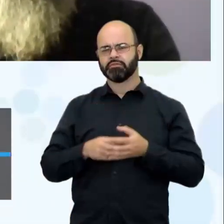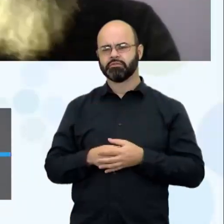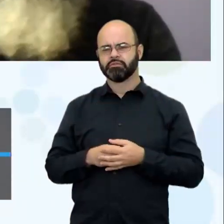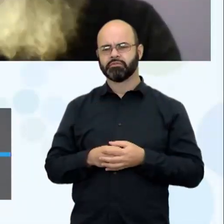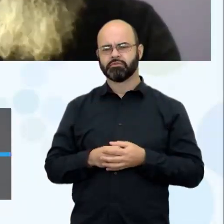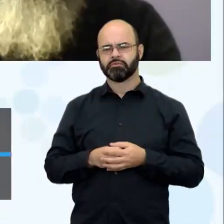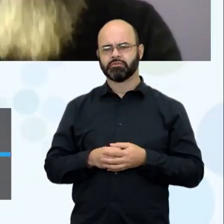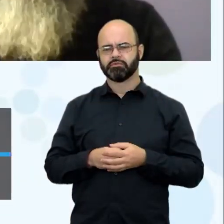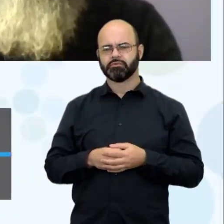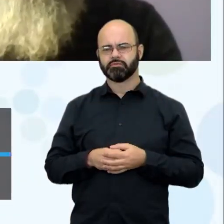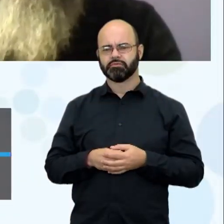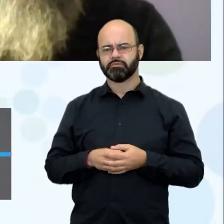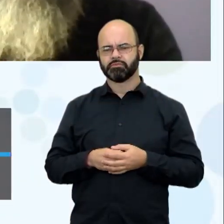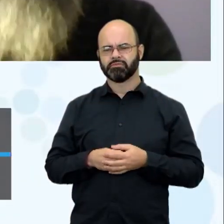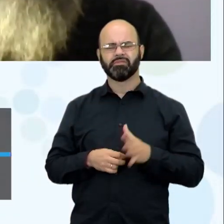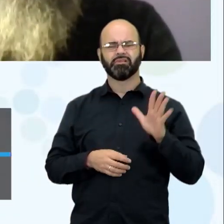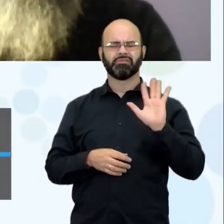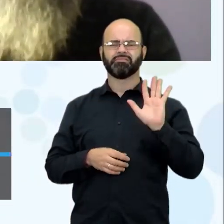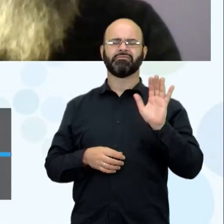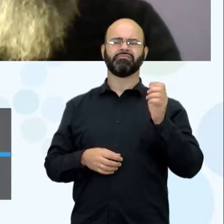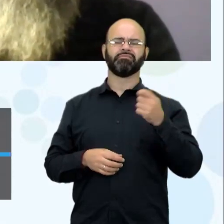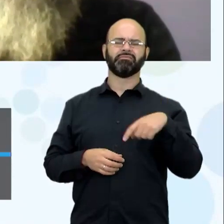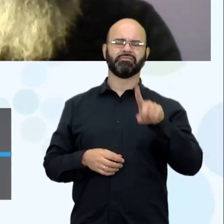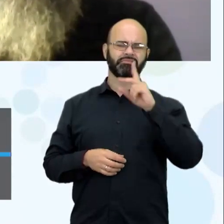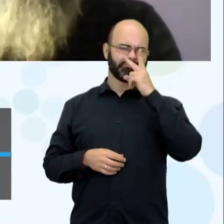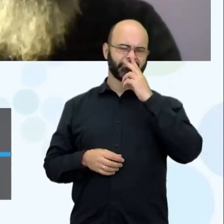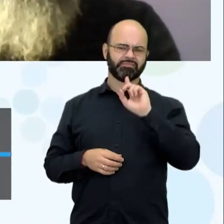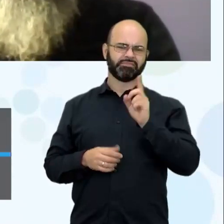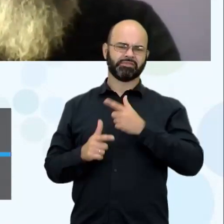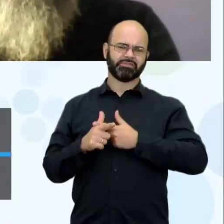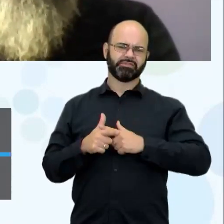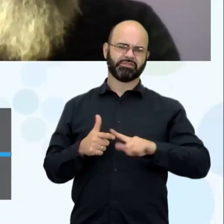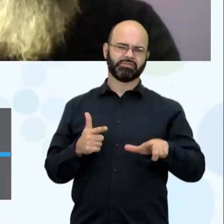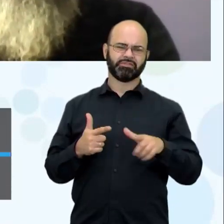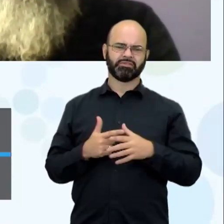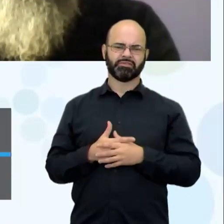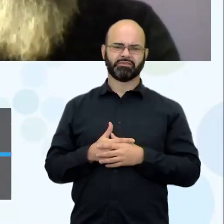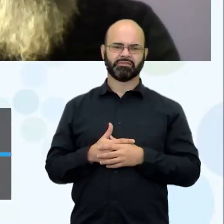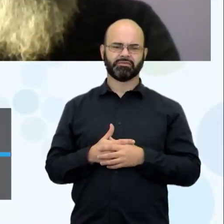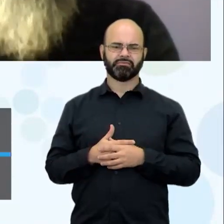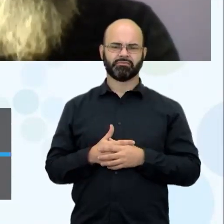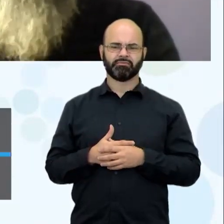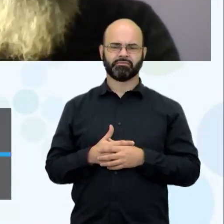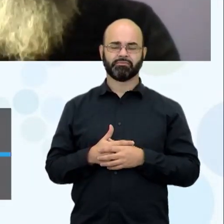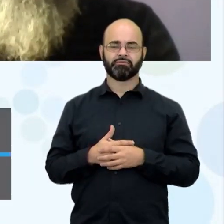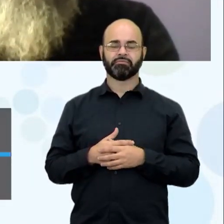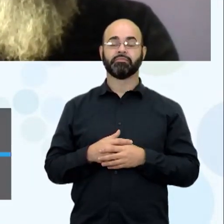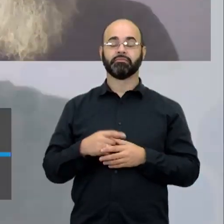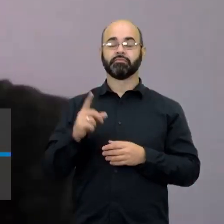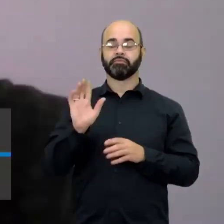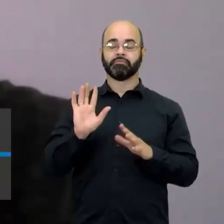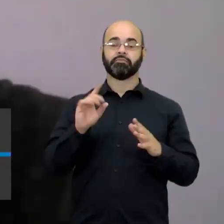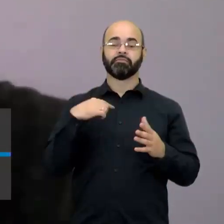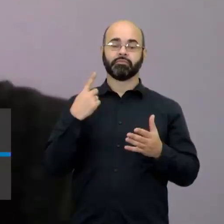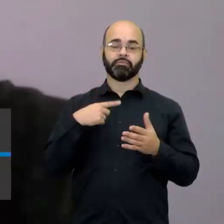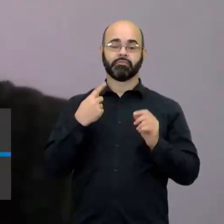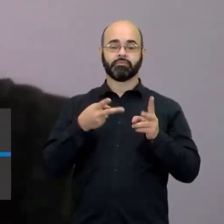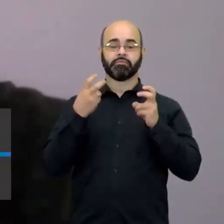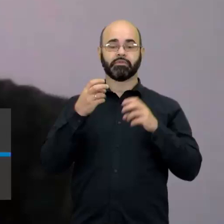pode, você consegue. Não, eu acho que não nem precisa, né, Vivi? É não. Só fazer a divisão 3 por 5 na calculadora e a gente vai perceber aí que